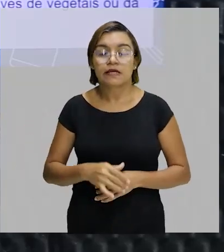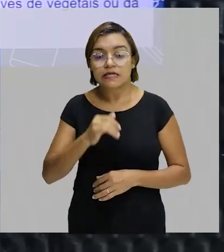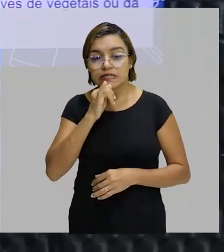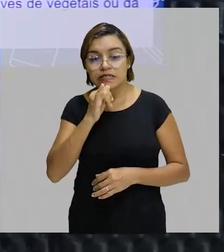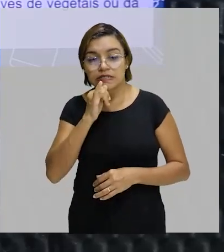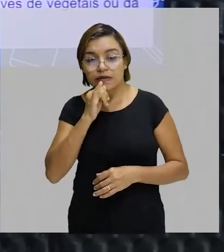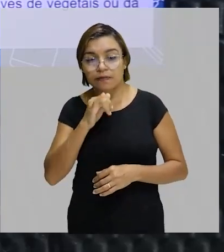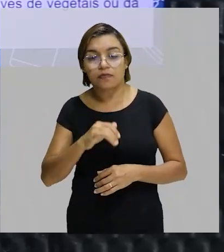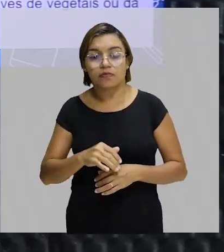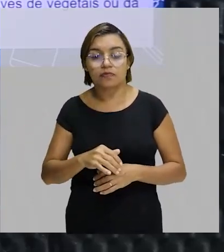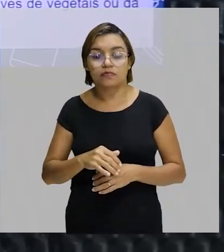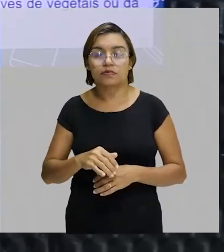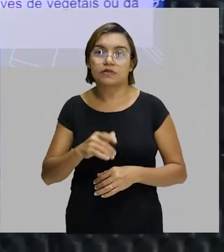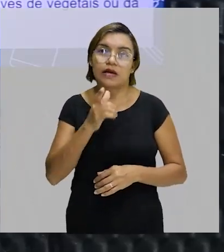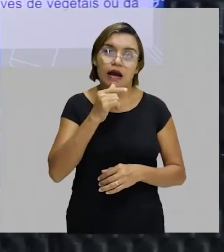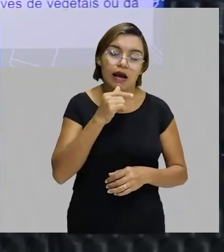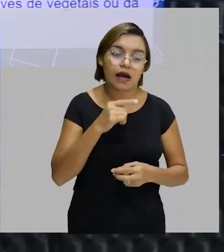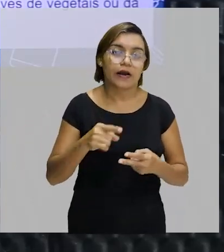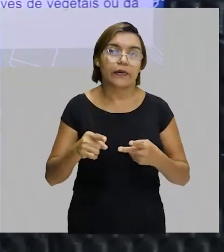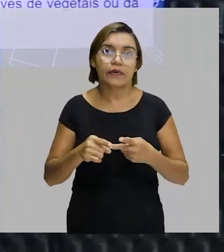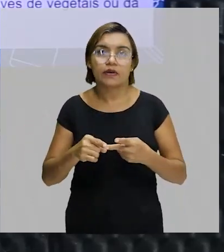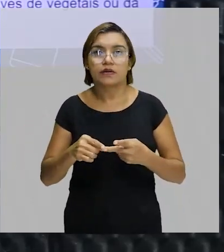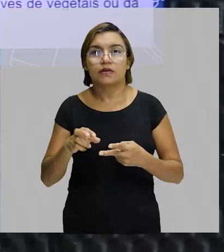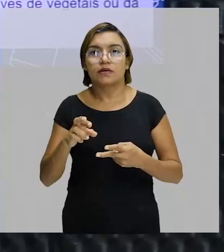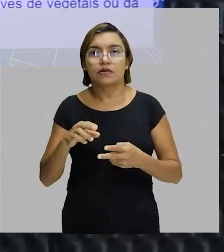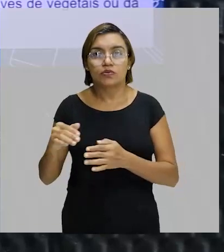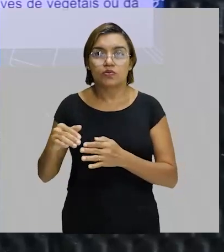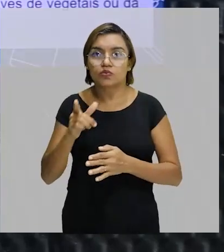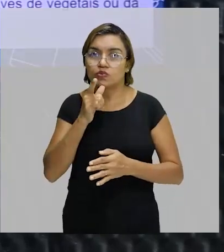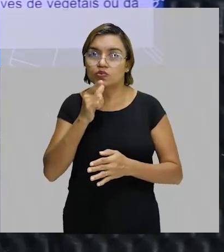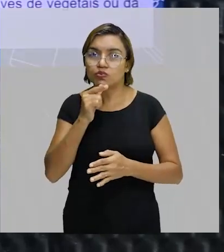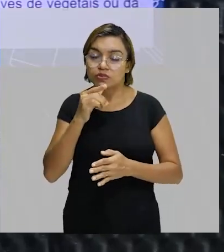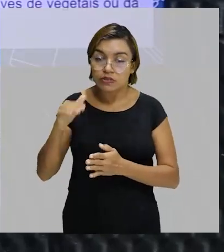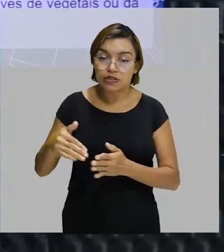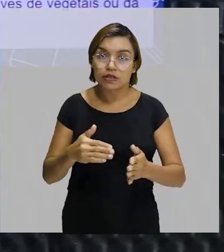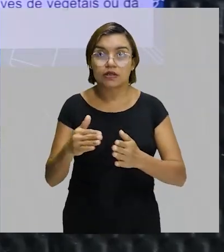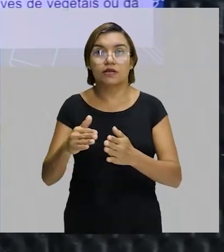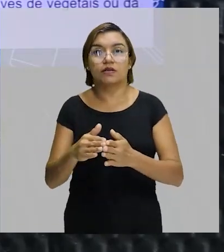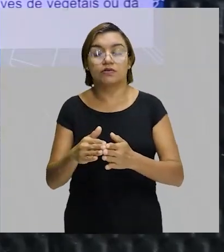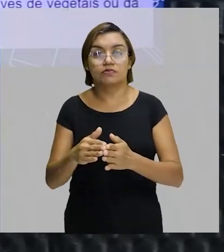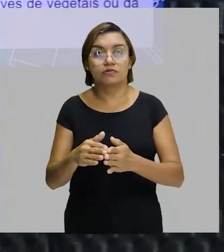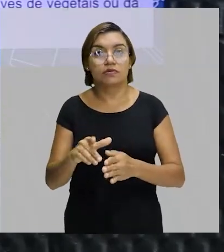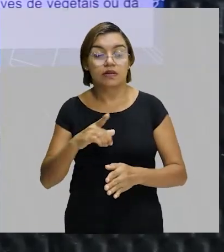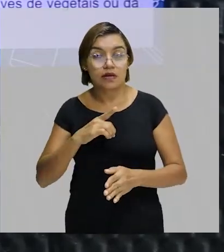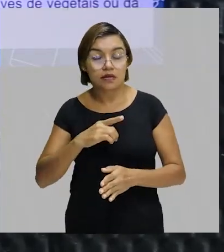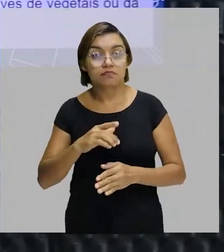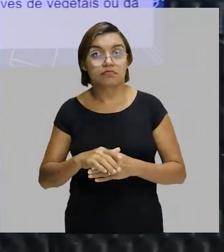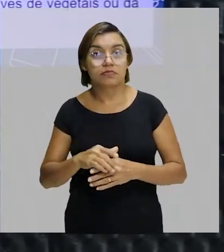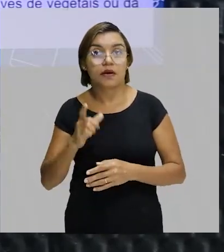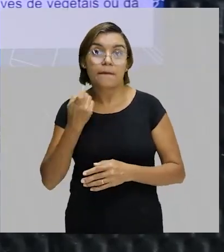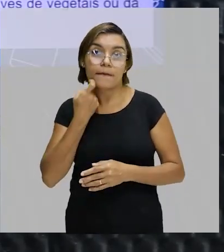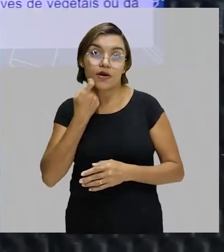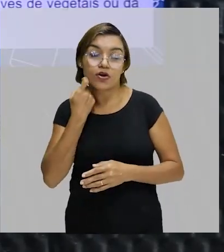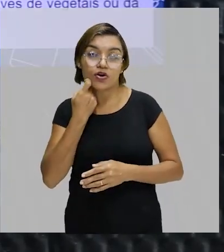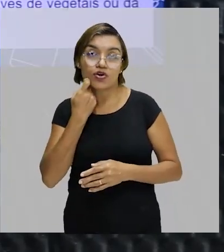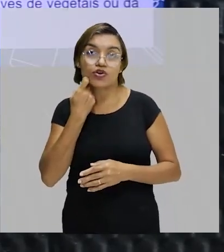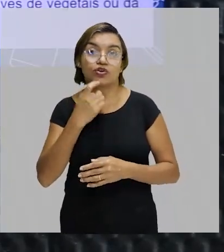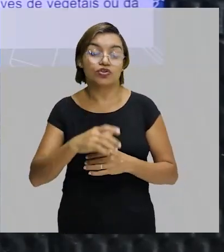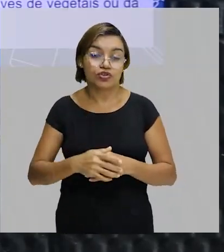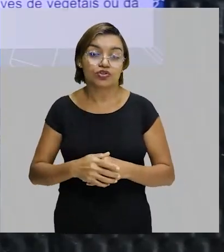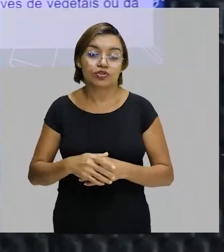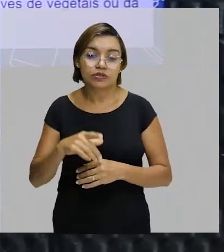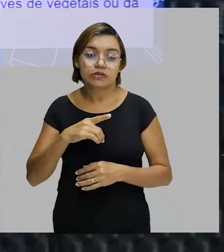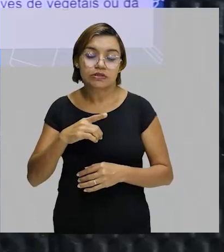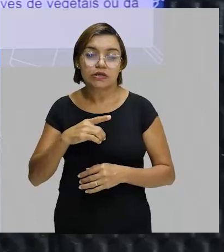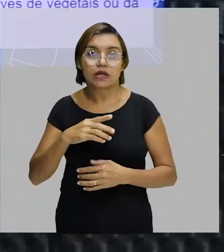pode acontecer também na água, nos rios, nos mares. Então vamos ter peixes, né, animais aquáticos com